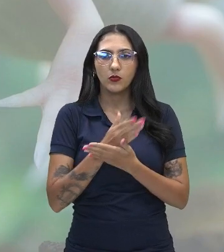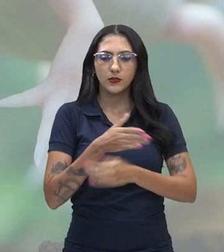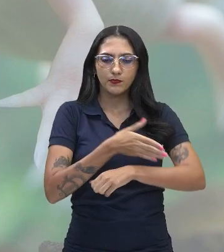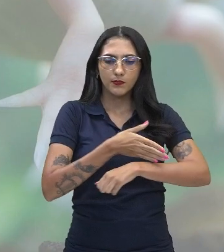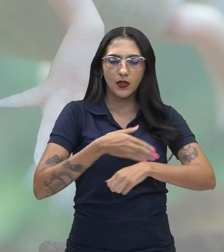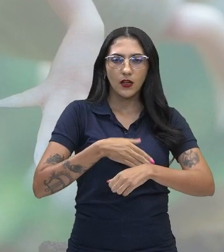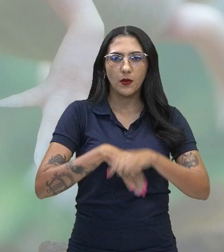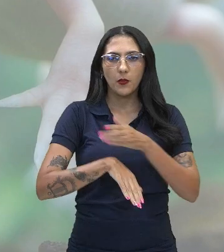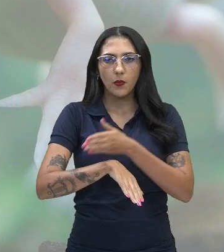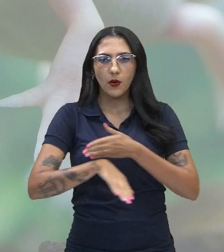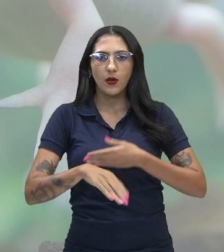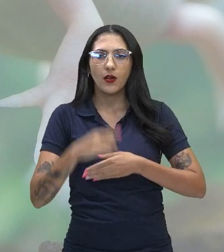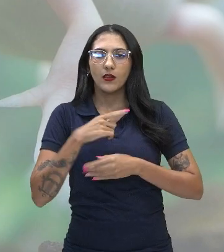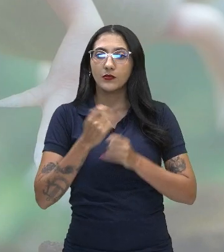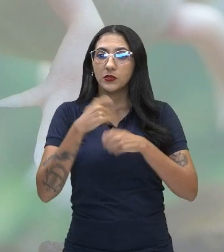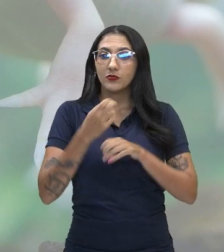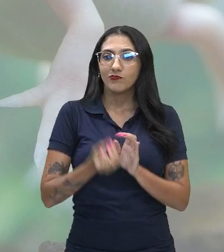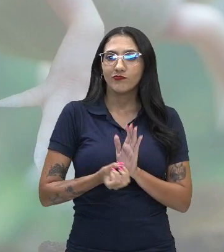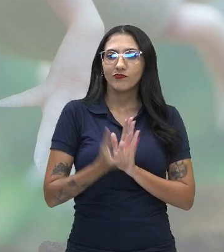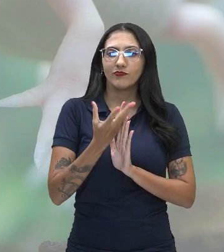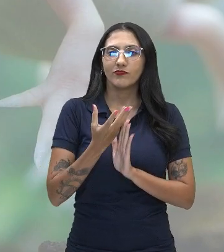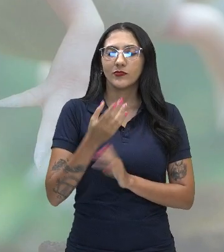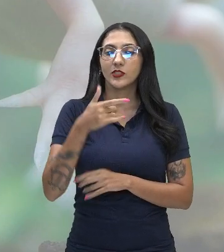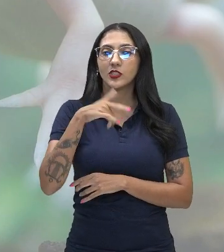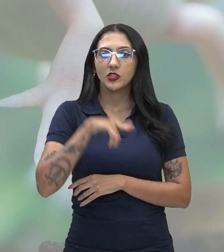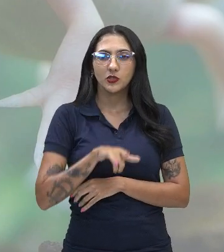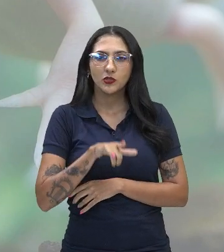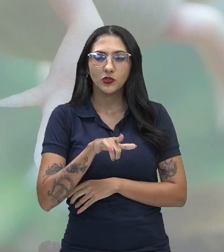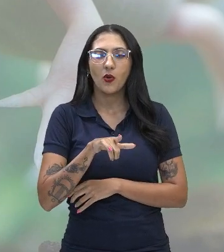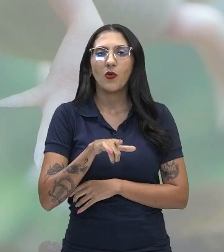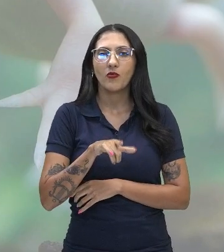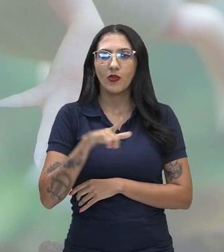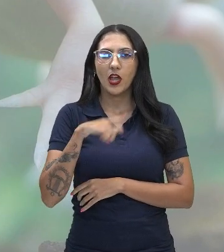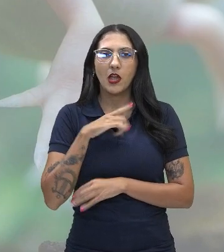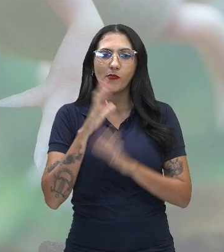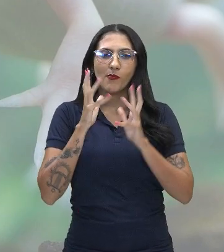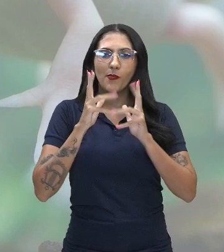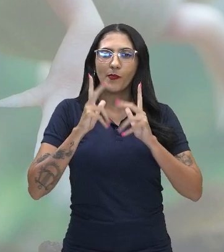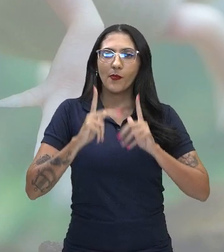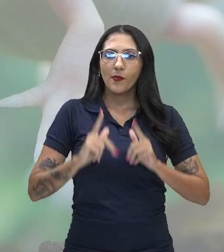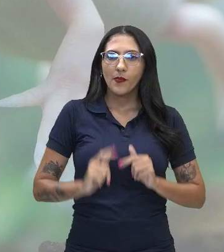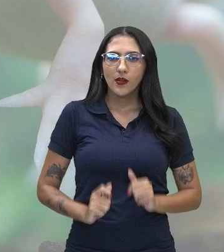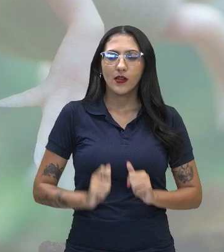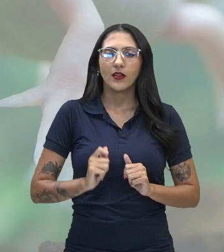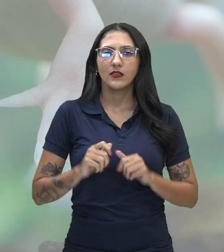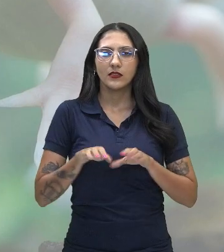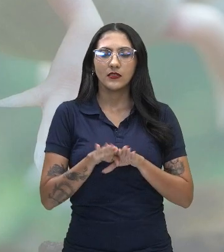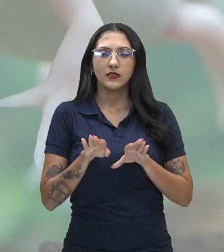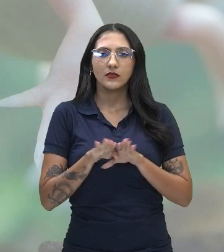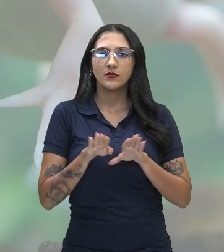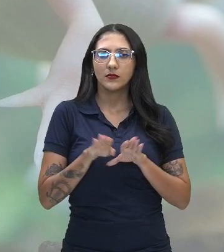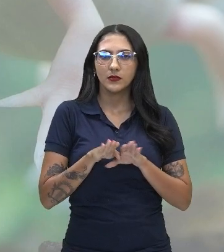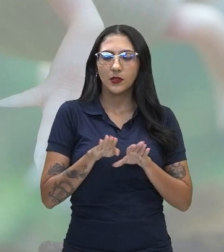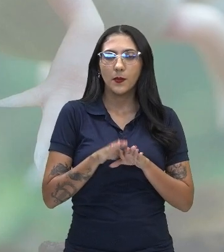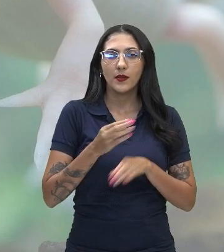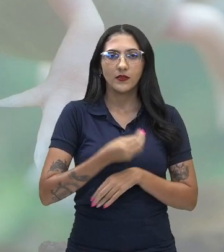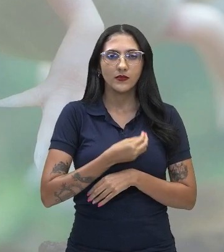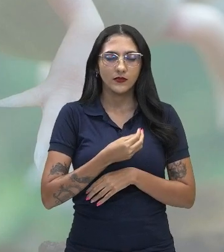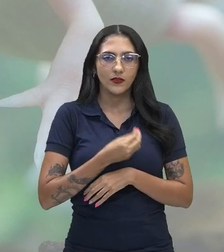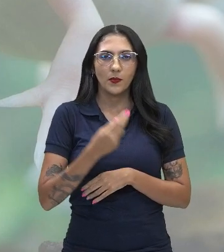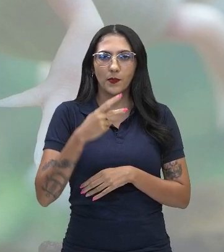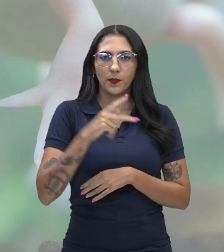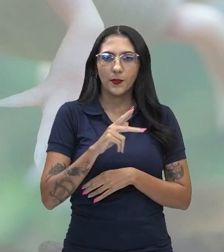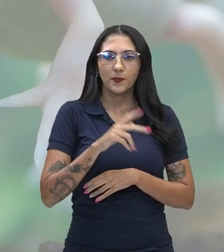ela tem então o superpoder da axolotl ou axolotl, tem essas 2 pronúncias, tá